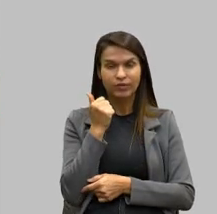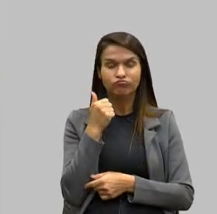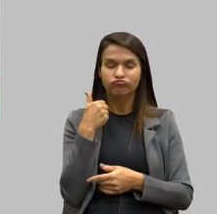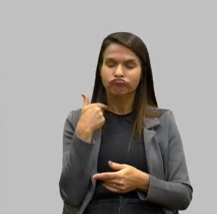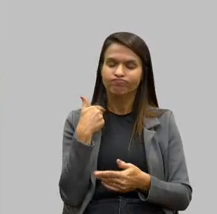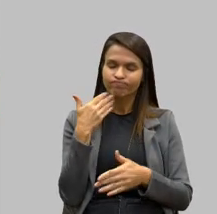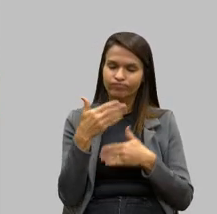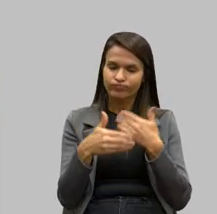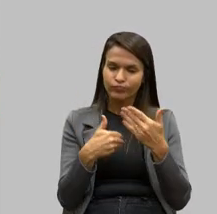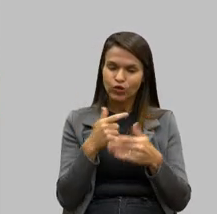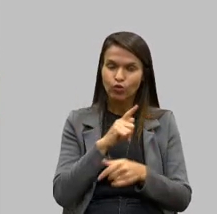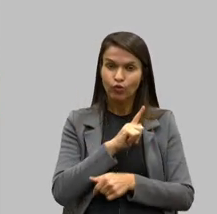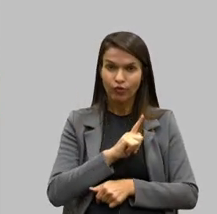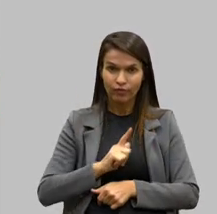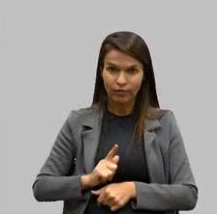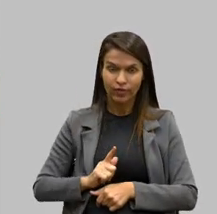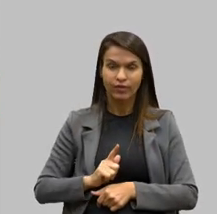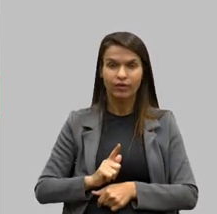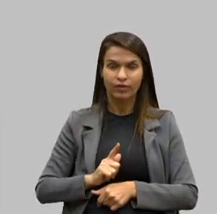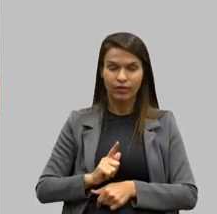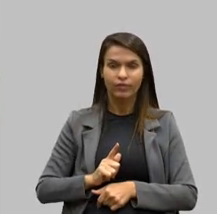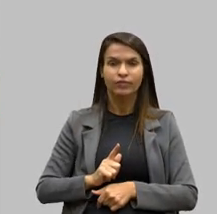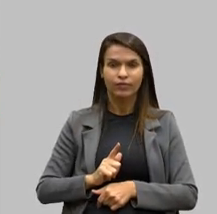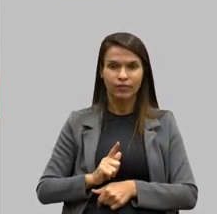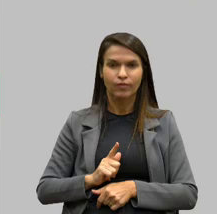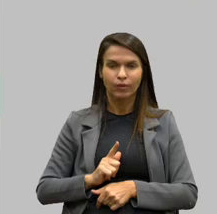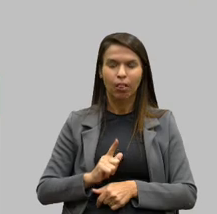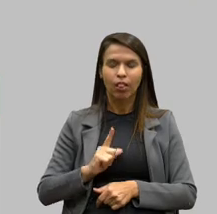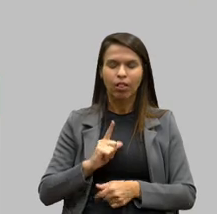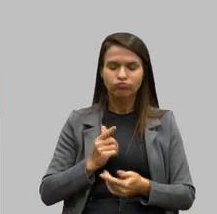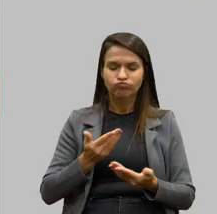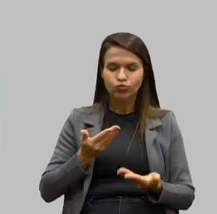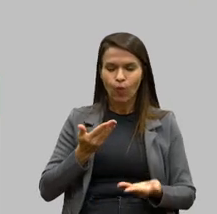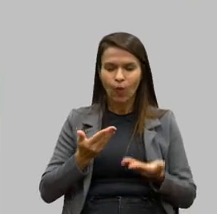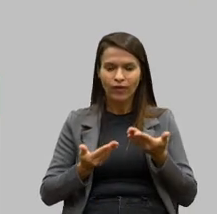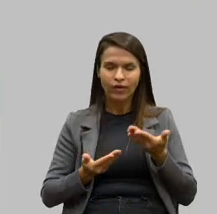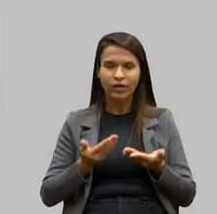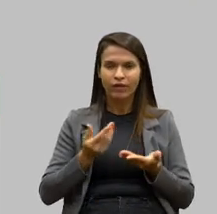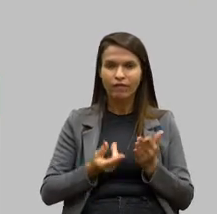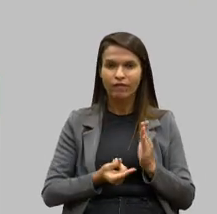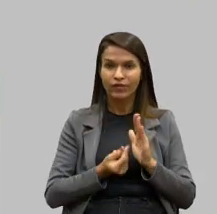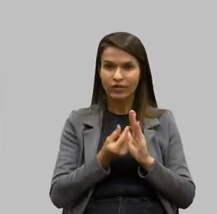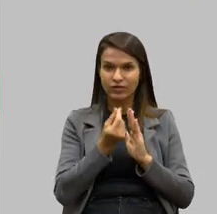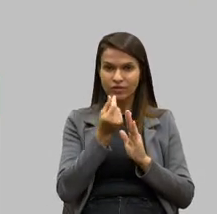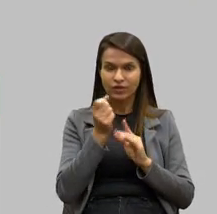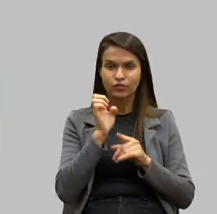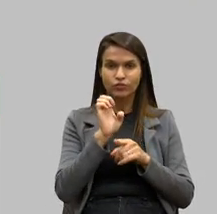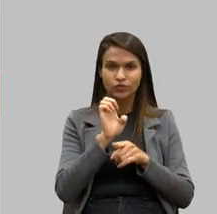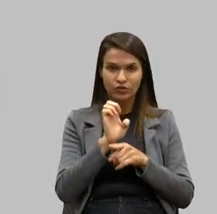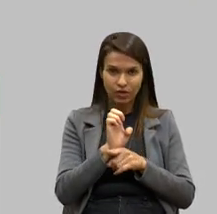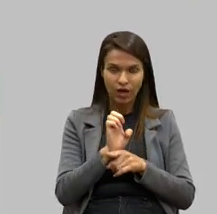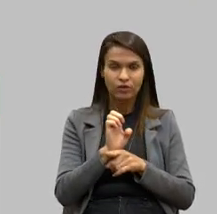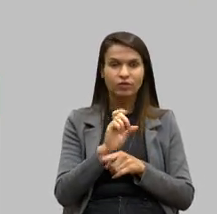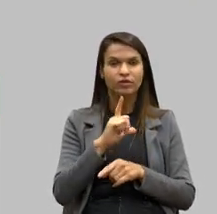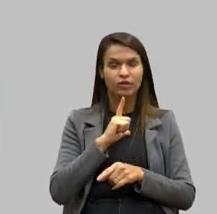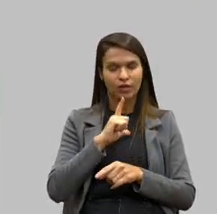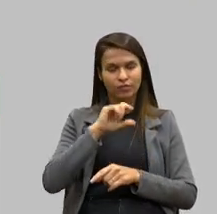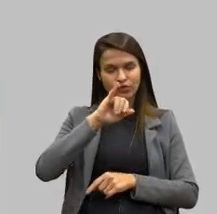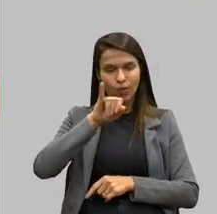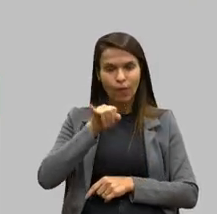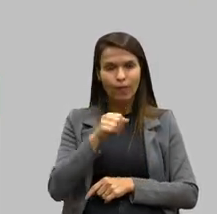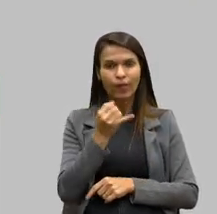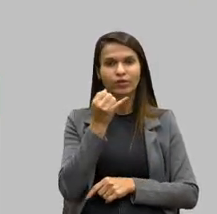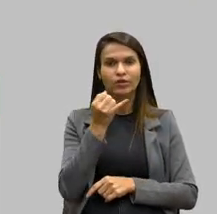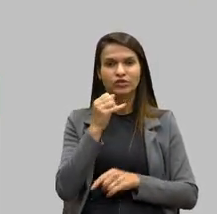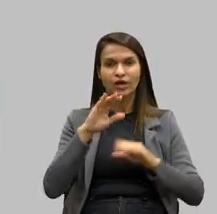do possível, que o governo buscar o equilíbrio financeiro do Estado, nós vamos ter oportunidade de